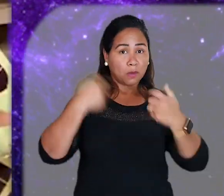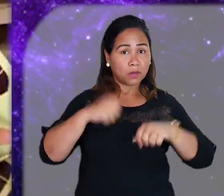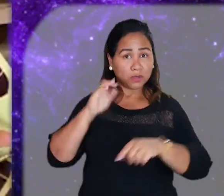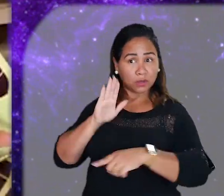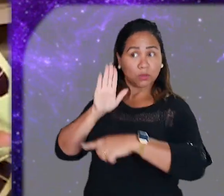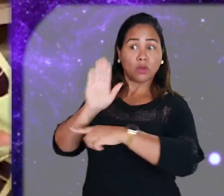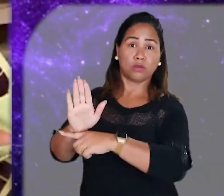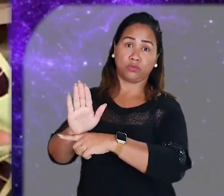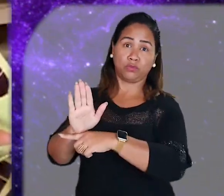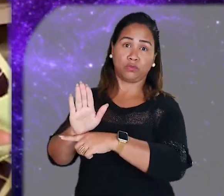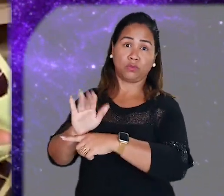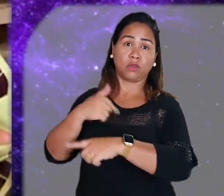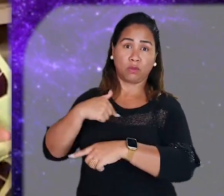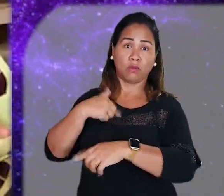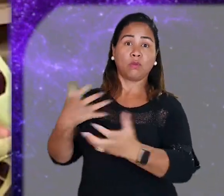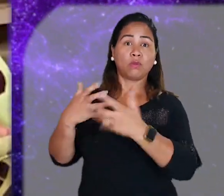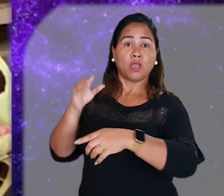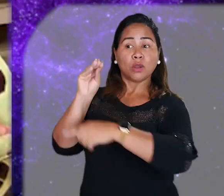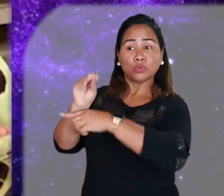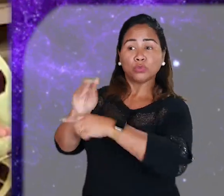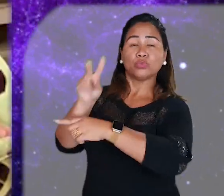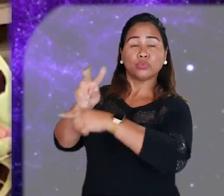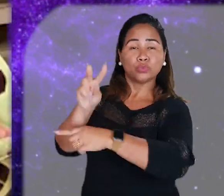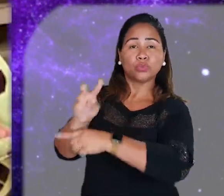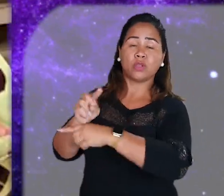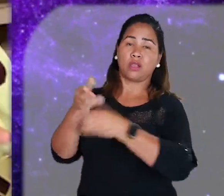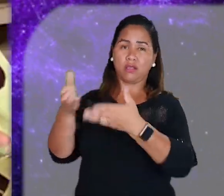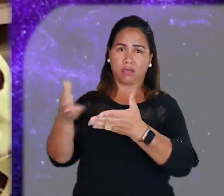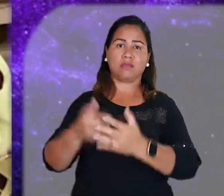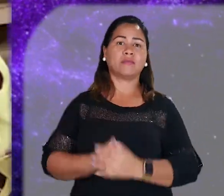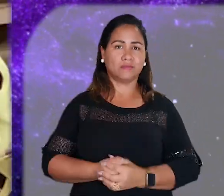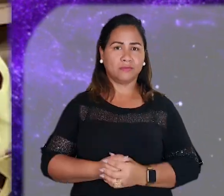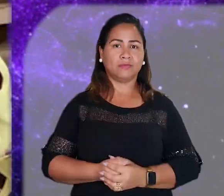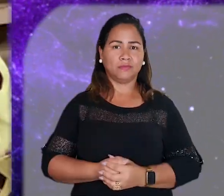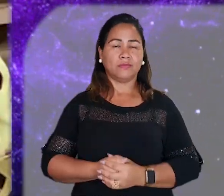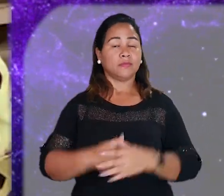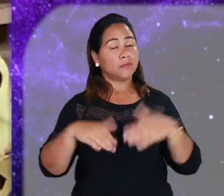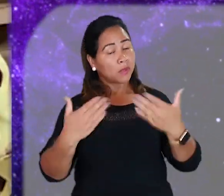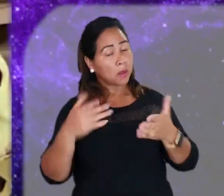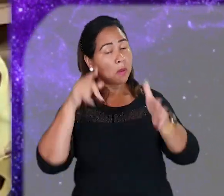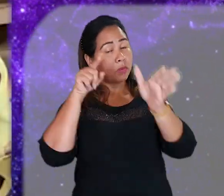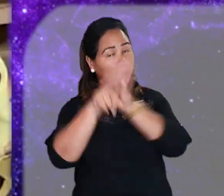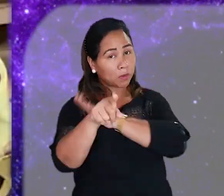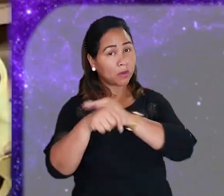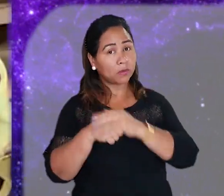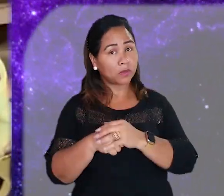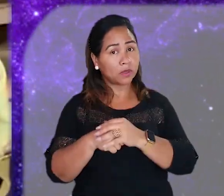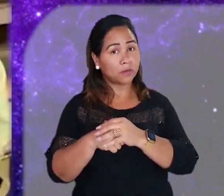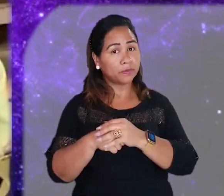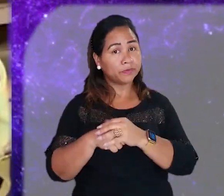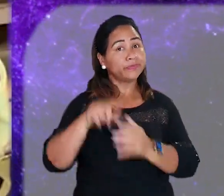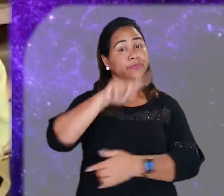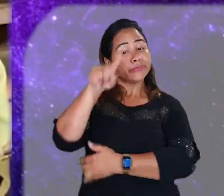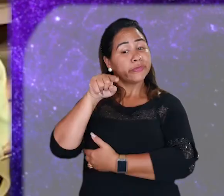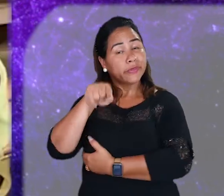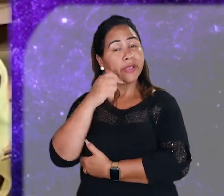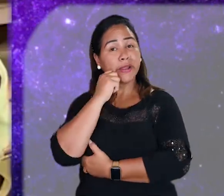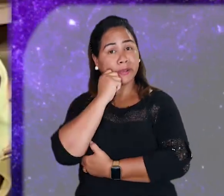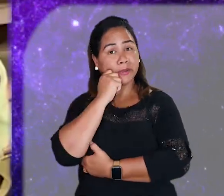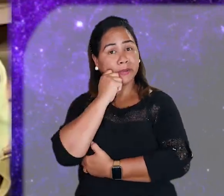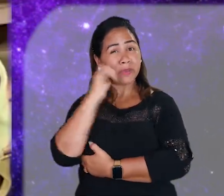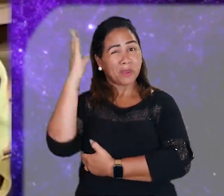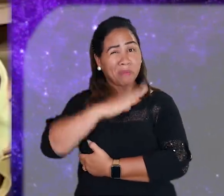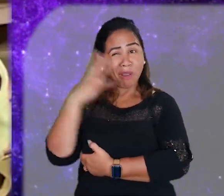propósito que eu tenho com ele eu preciso ajudá-lo porque a cura dele é a minha cura também por isso que eu falei Será que